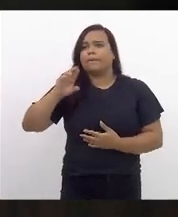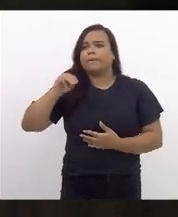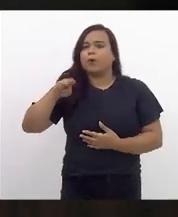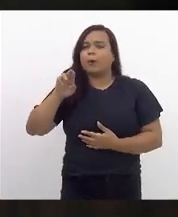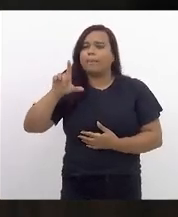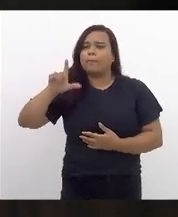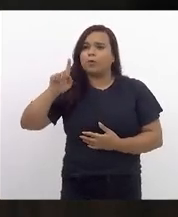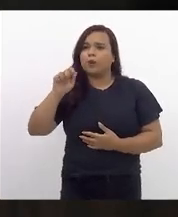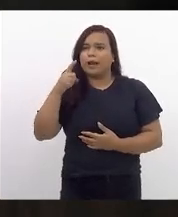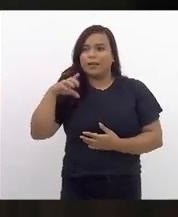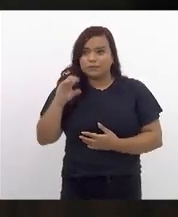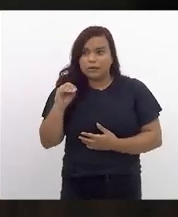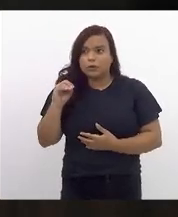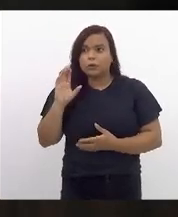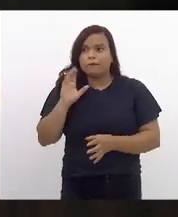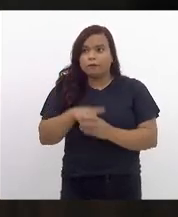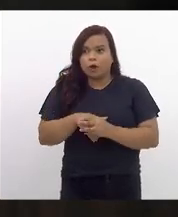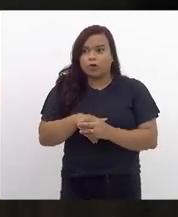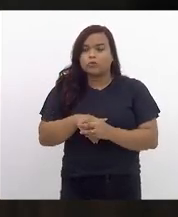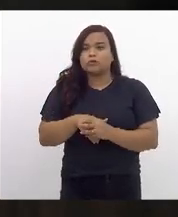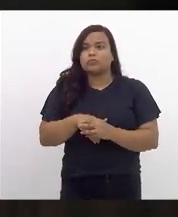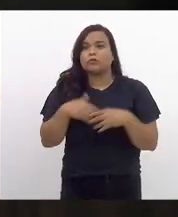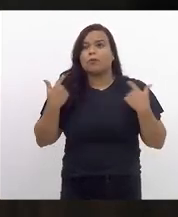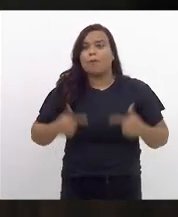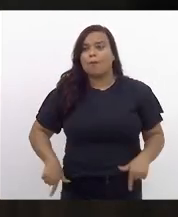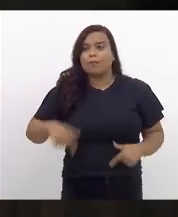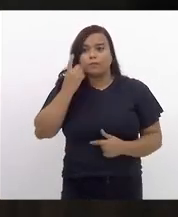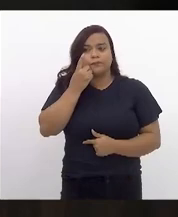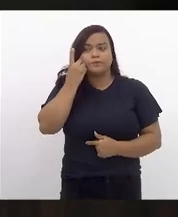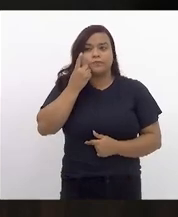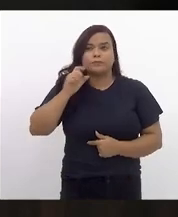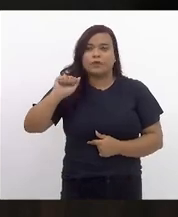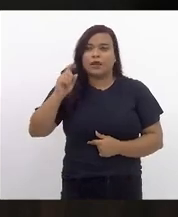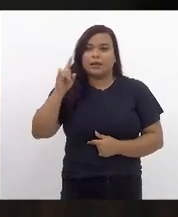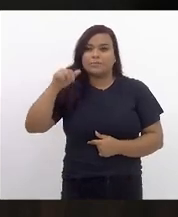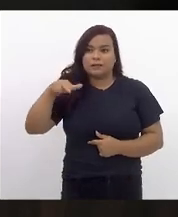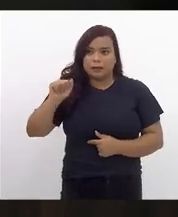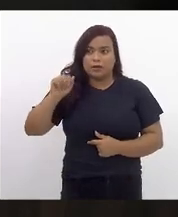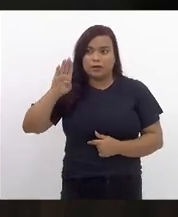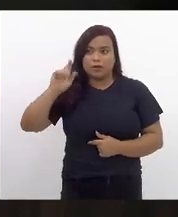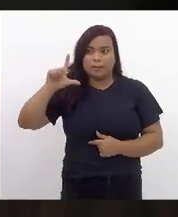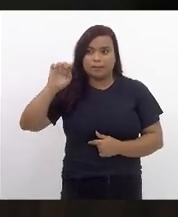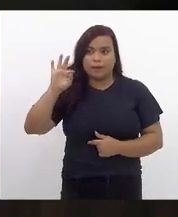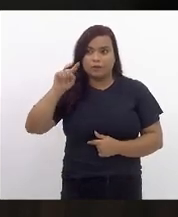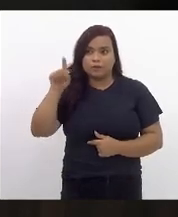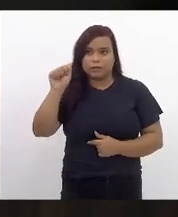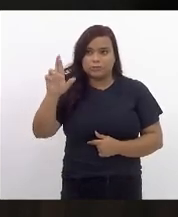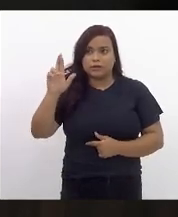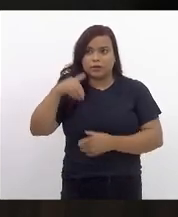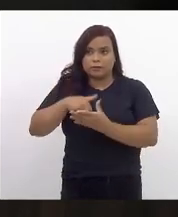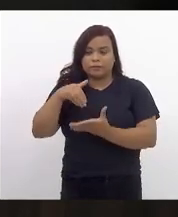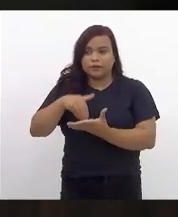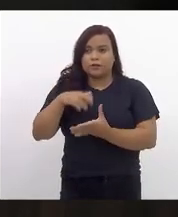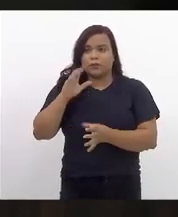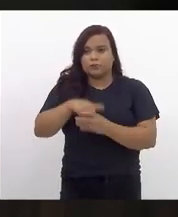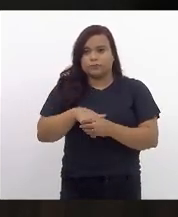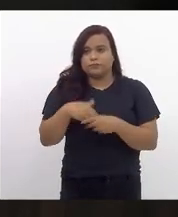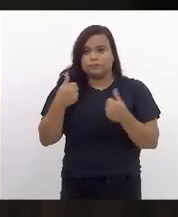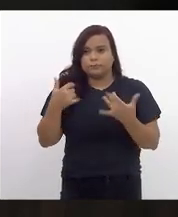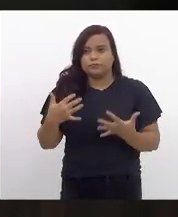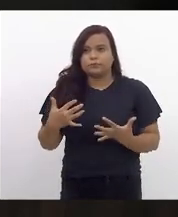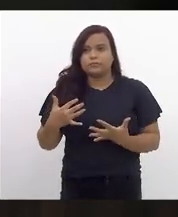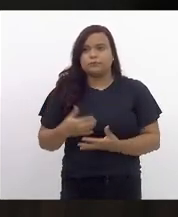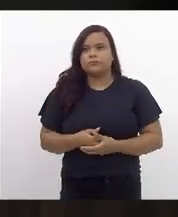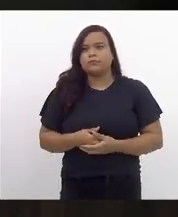voto pela abstenção da deputada Adriana Baltazar. Declaração de voto, senhor presidente. Ao final. Projeto de resolução